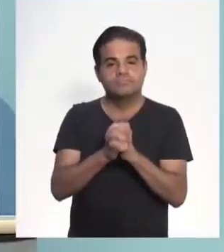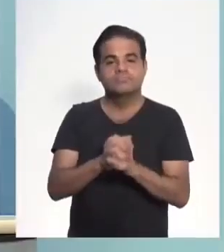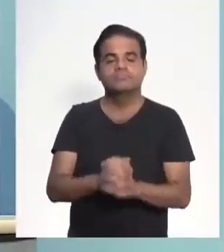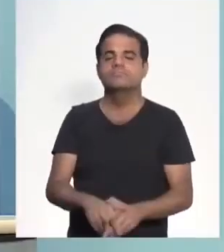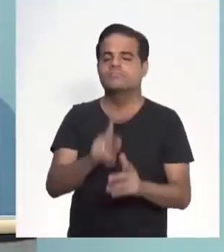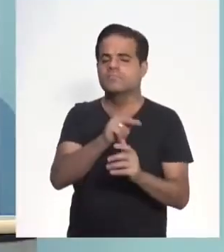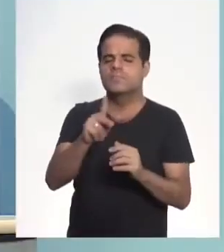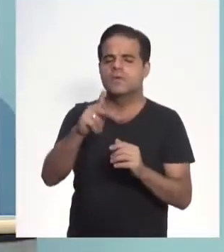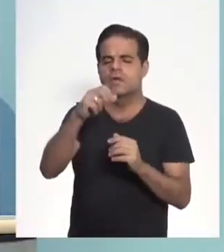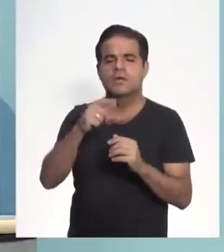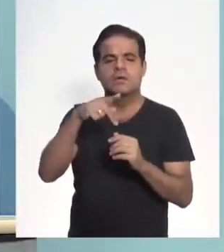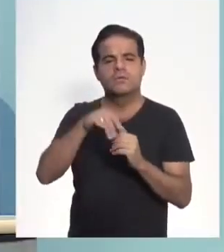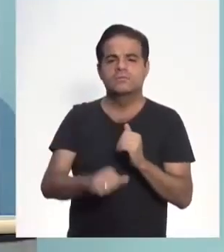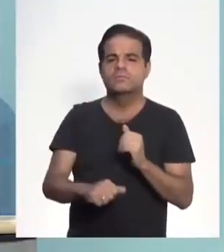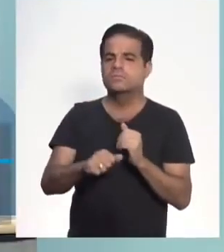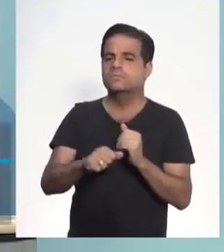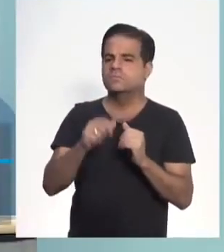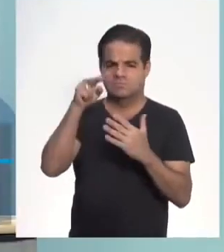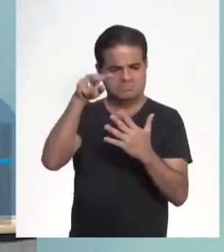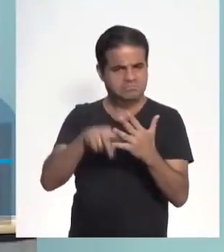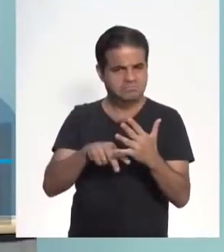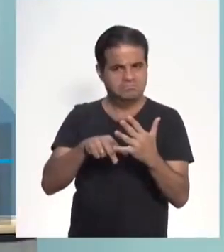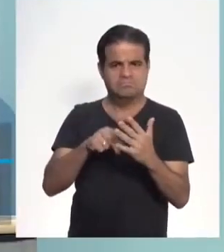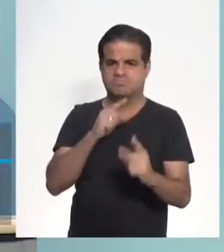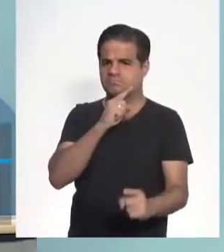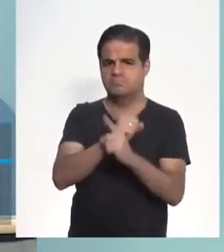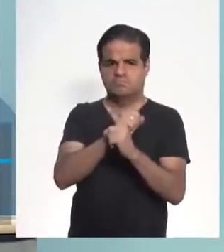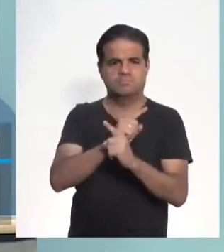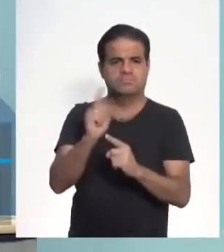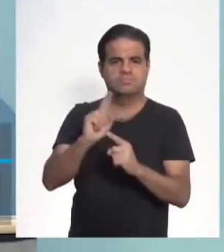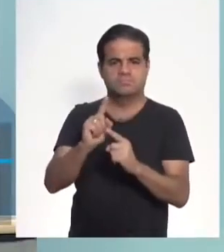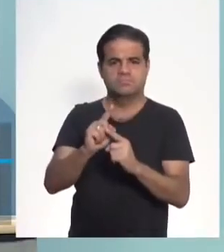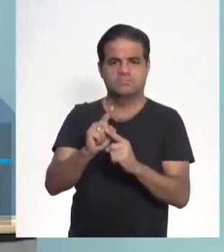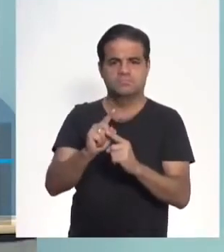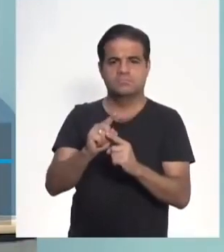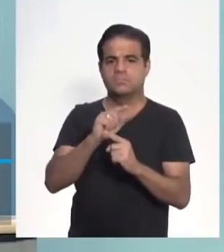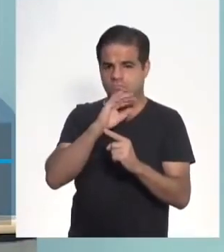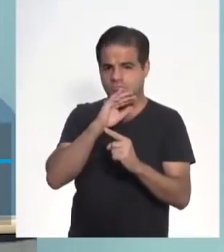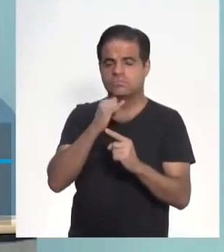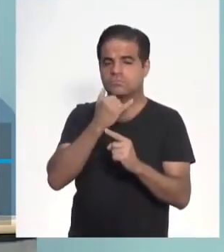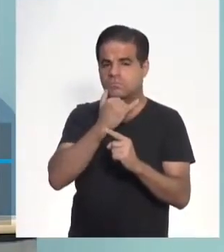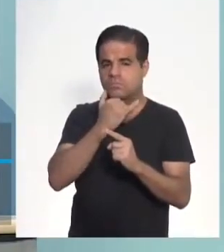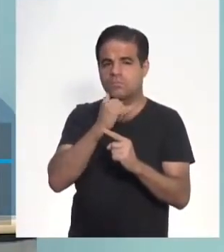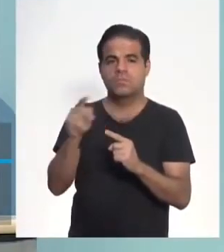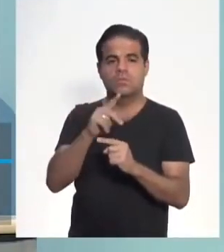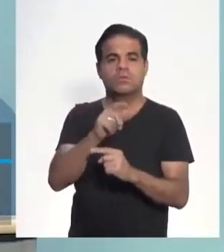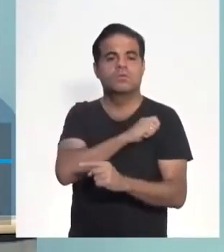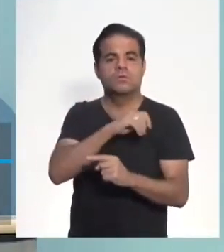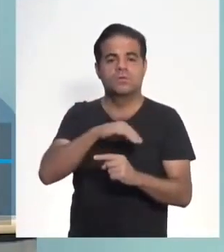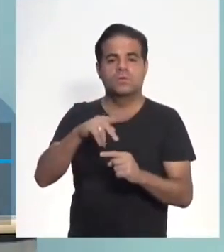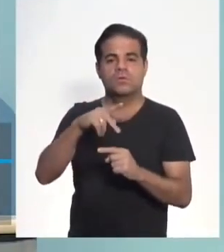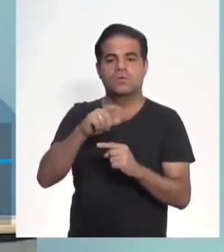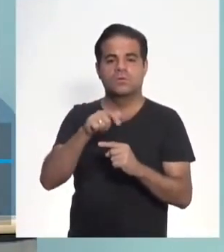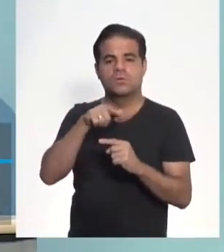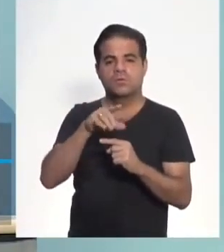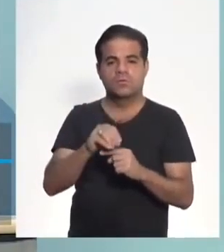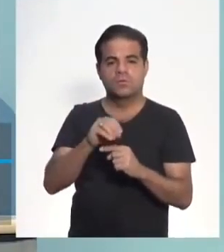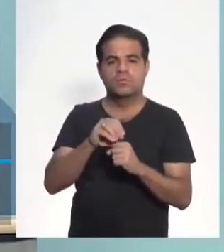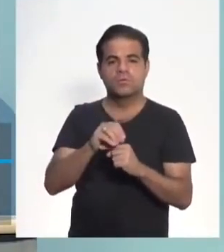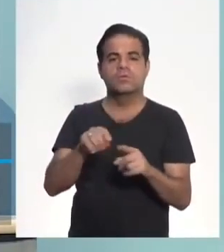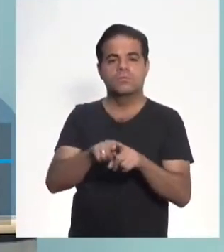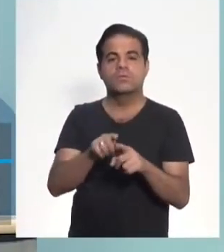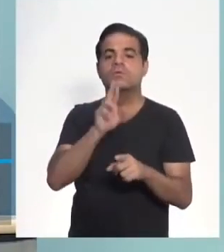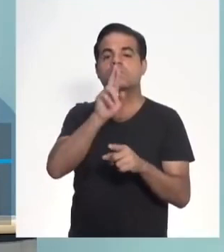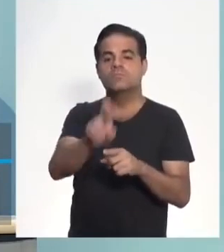Pro Paulo, desculpa, mas eu realmente olhei aqui, eu não achei, tá bom? Foi mal. Mas, ó, os alunos do professor